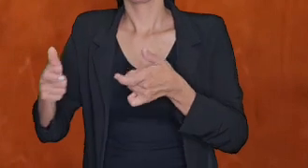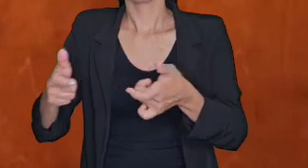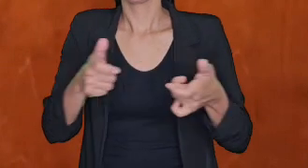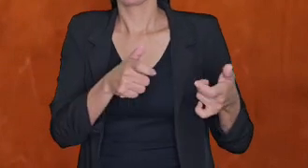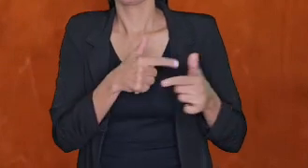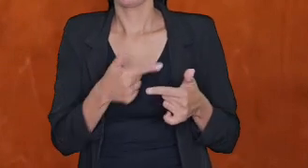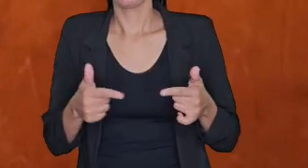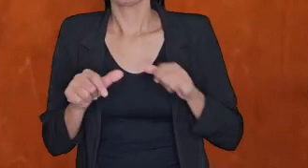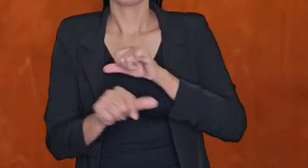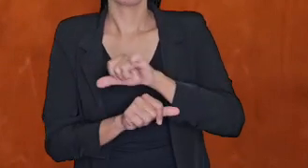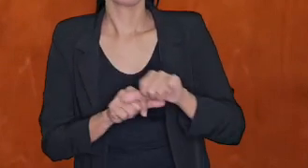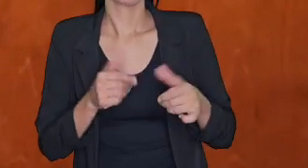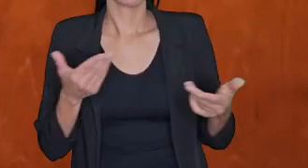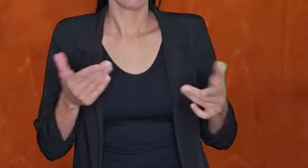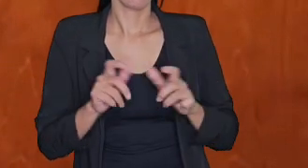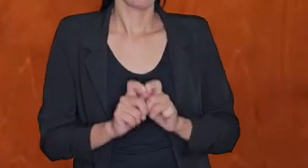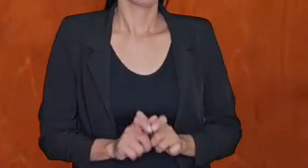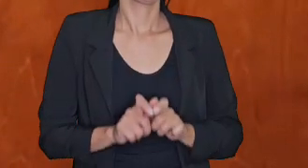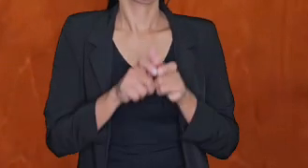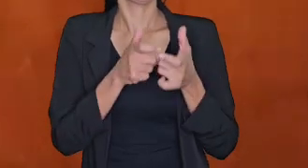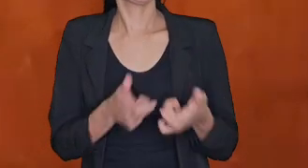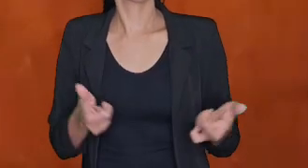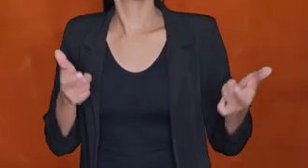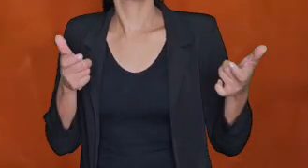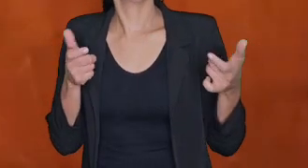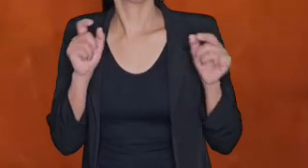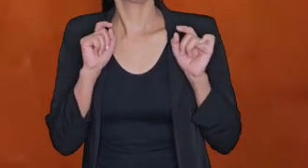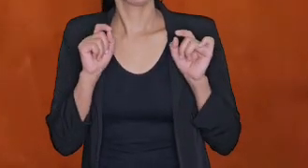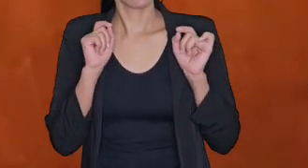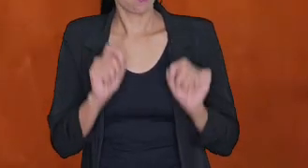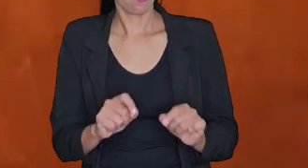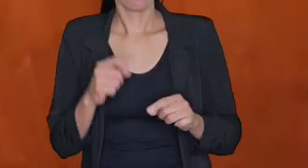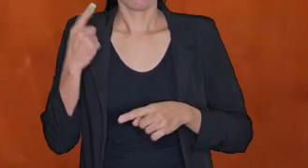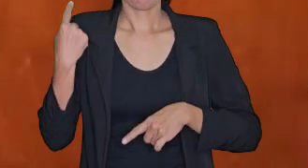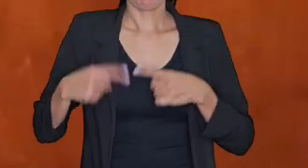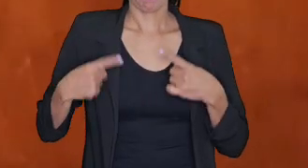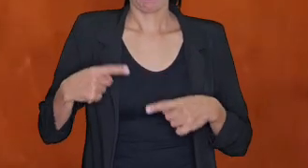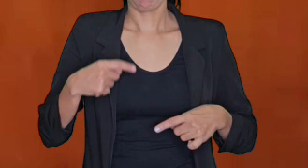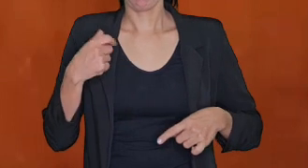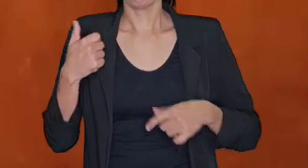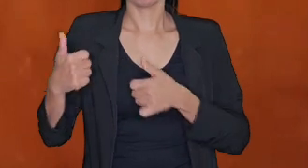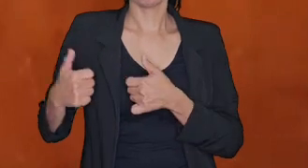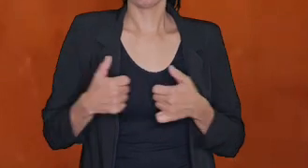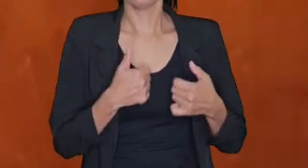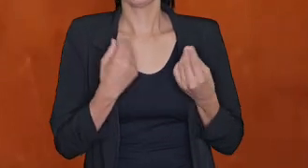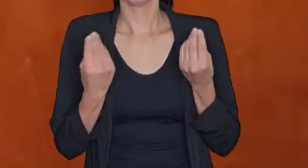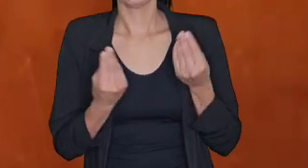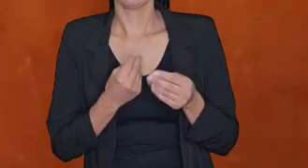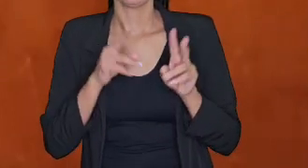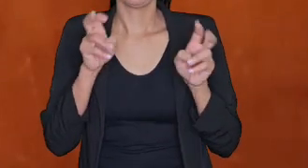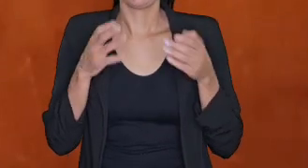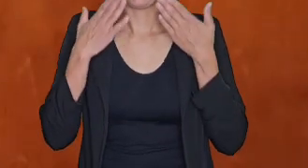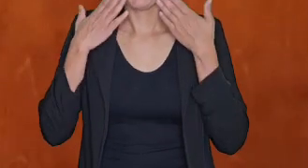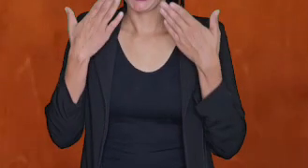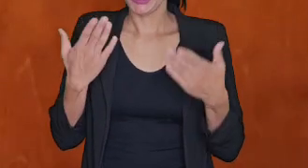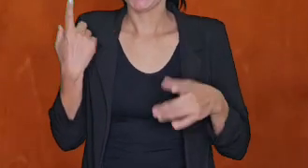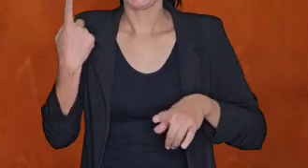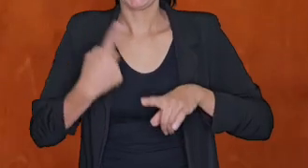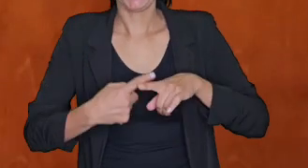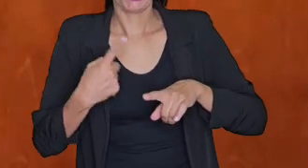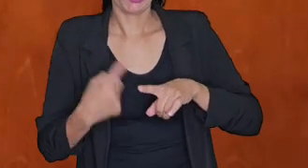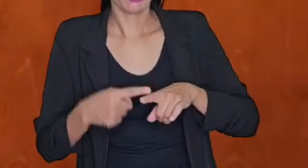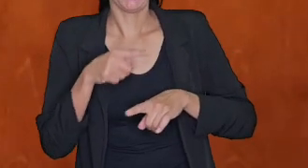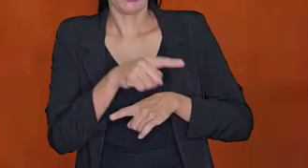tabeliães, que existe uma concorrência, não existe territorialidade, ela se transforma muito maior a disputa aí